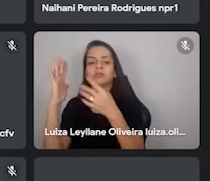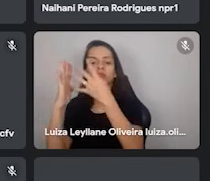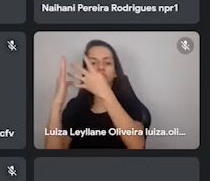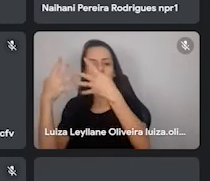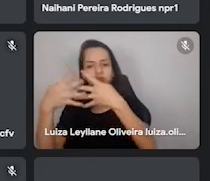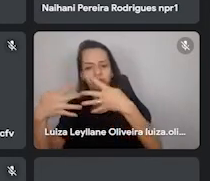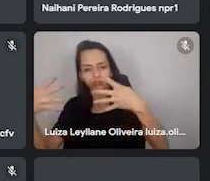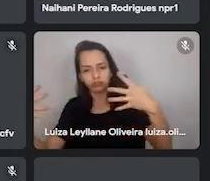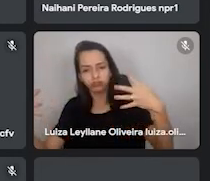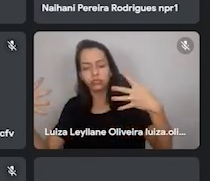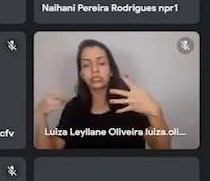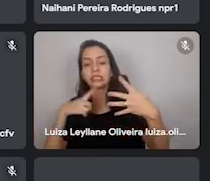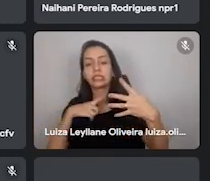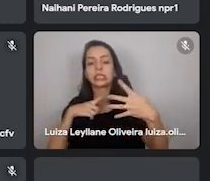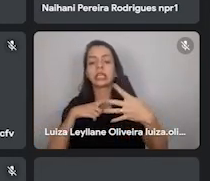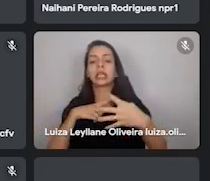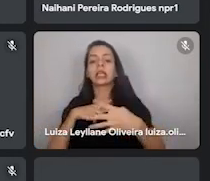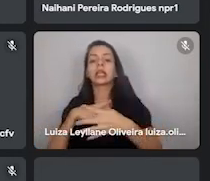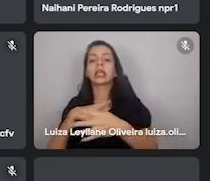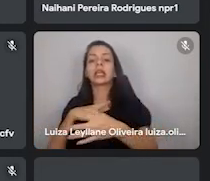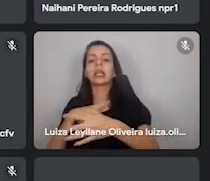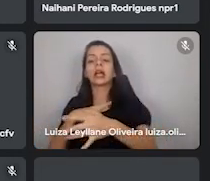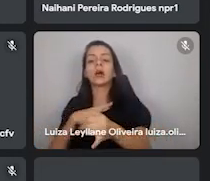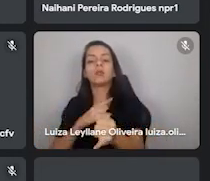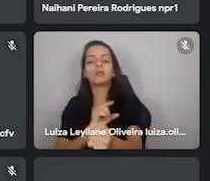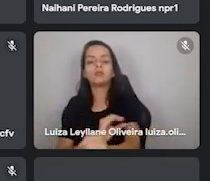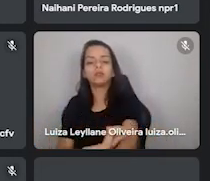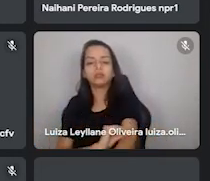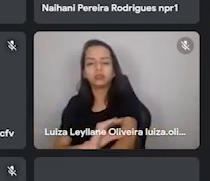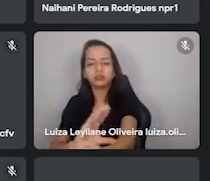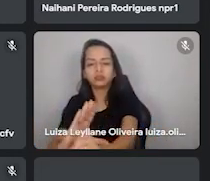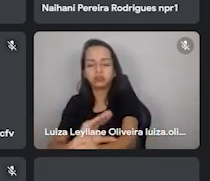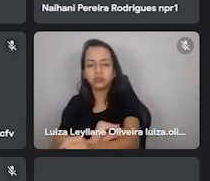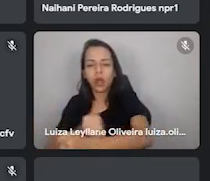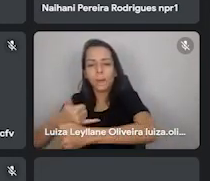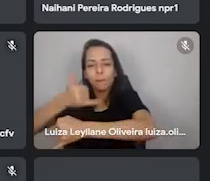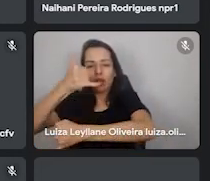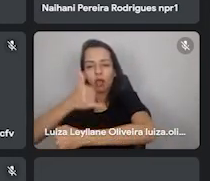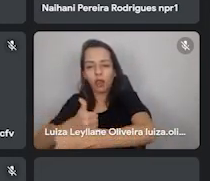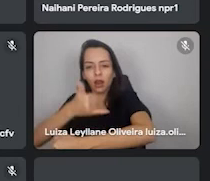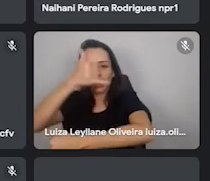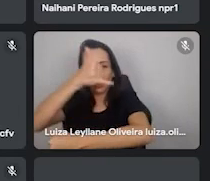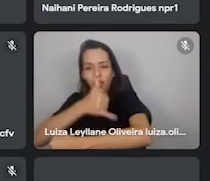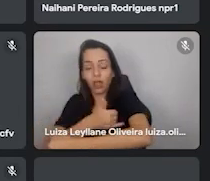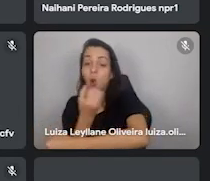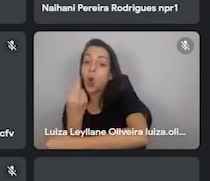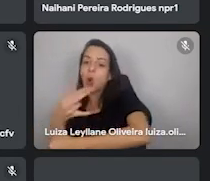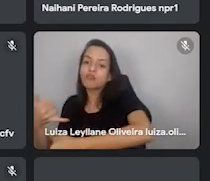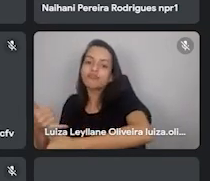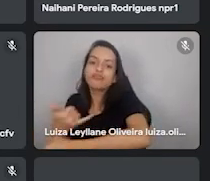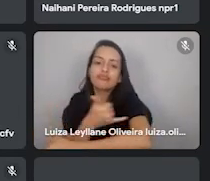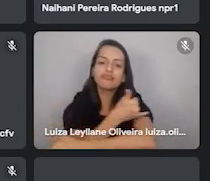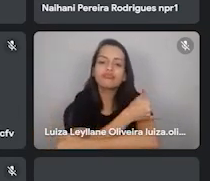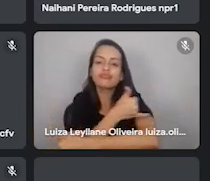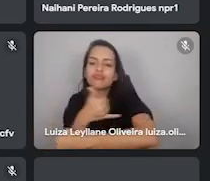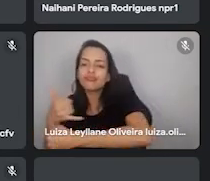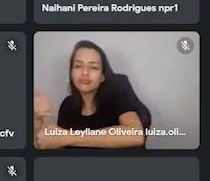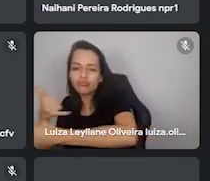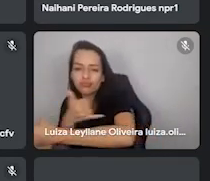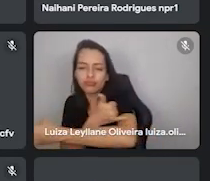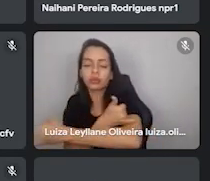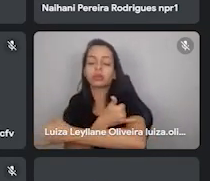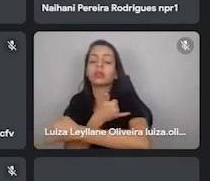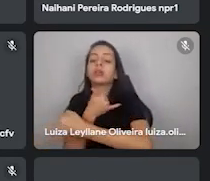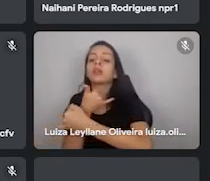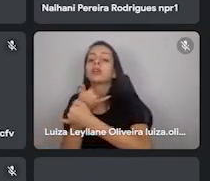ou superior a 50 volts em corrente alternada ou 120 volts em corrente contínua, somente poderão ser realizados